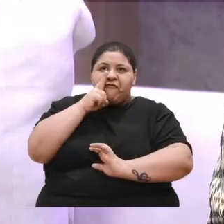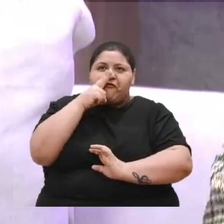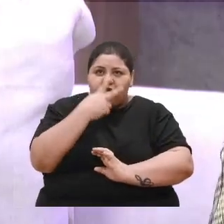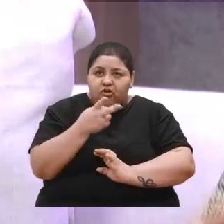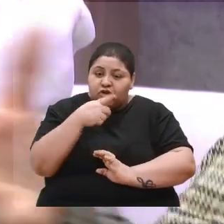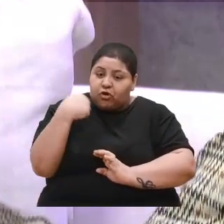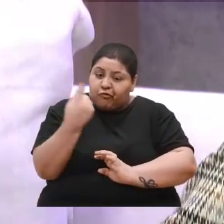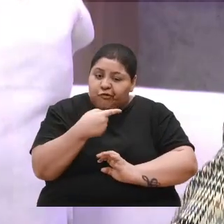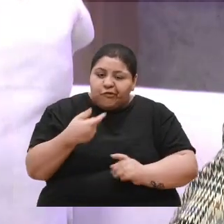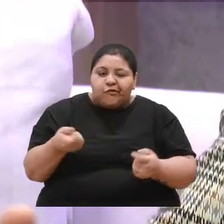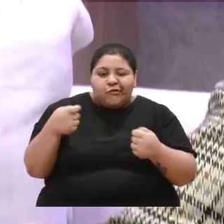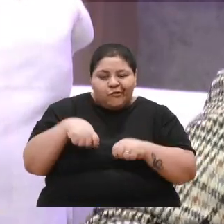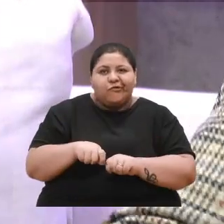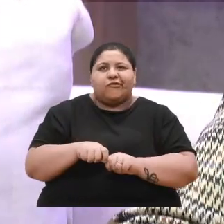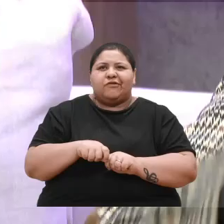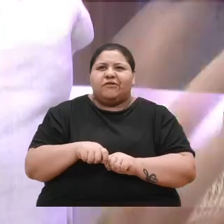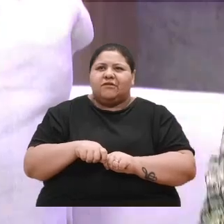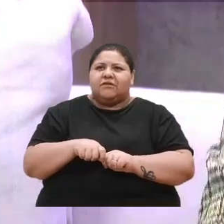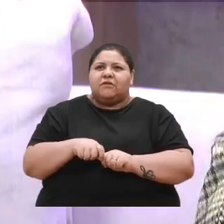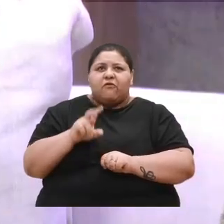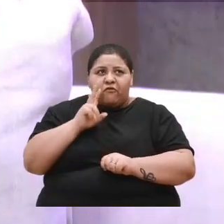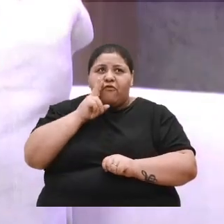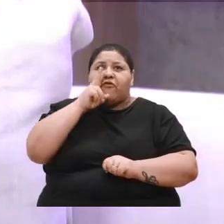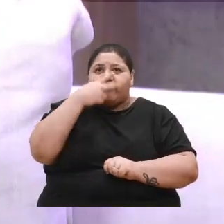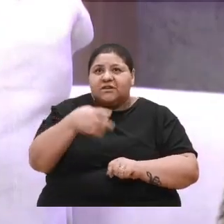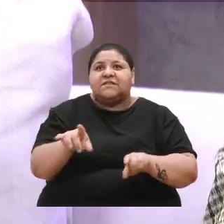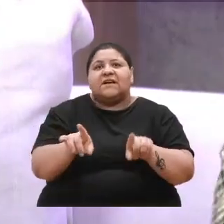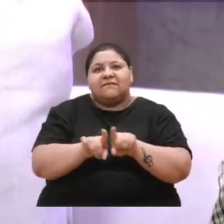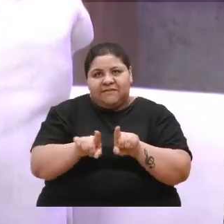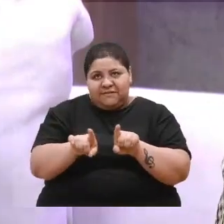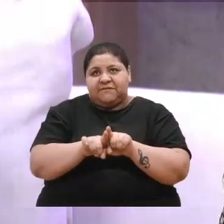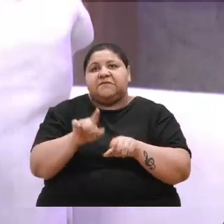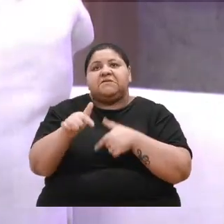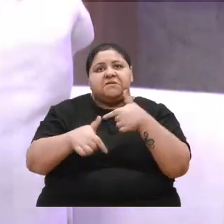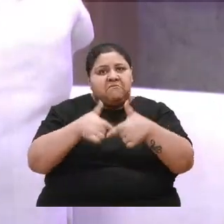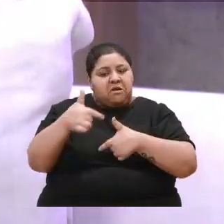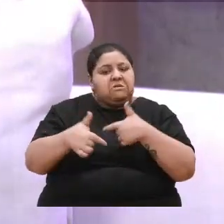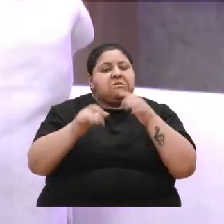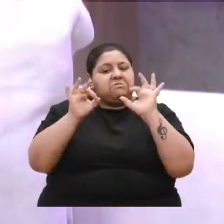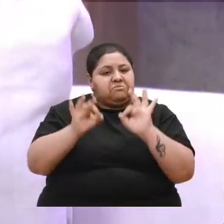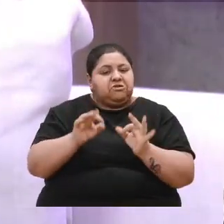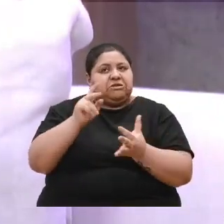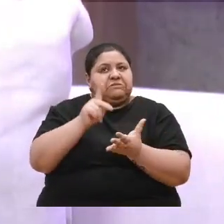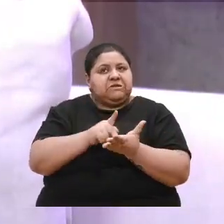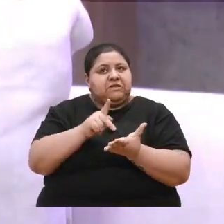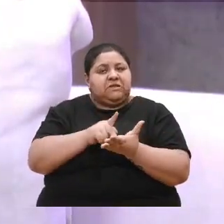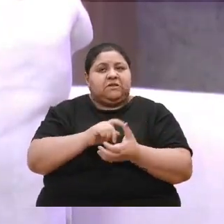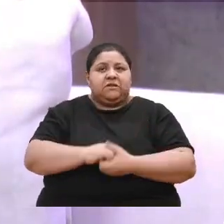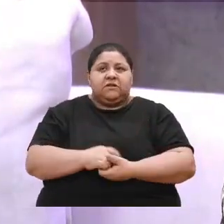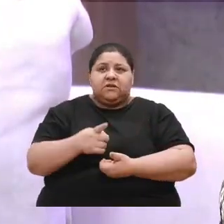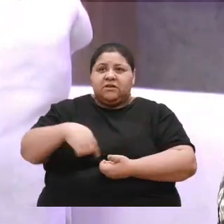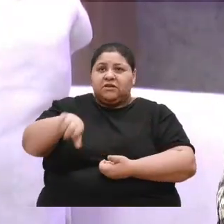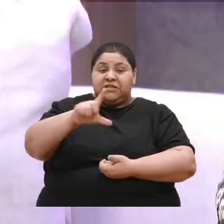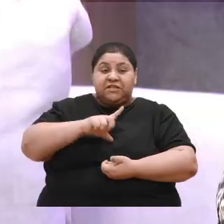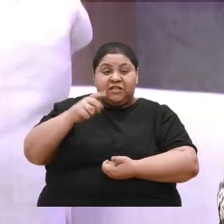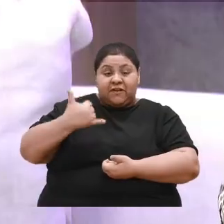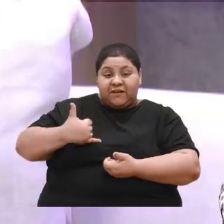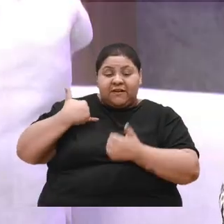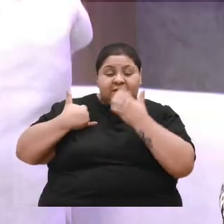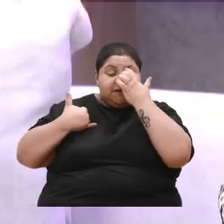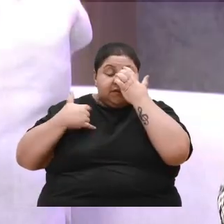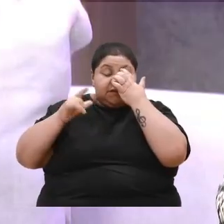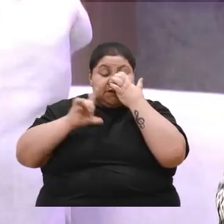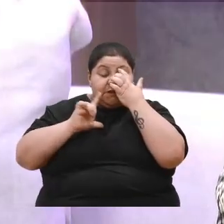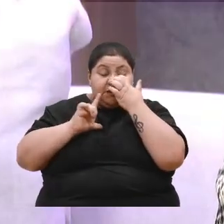potência que nós precisamos potencializar. Ela é trabalhadora mesmo. A Raquel, Raquel. E a gente tem muito orgulho